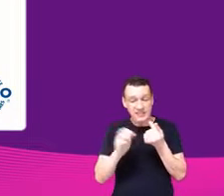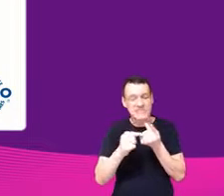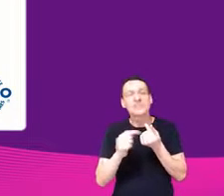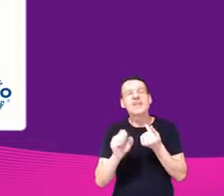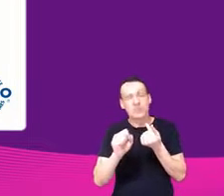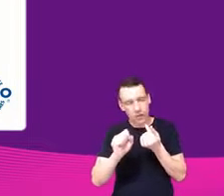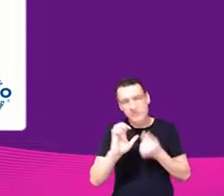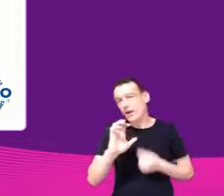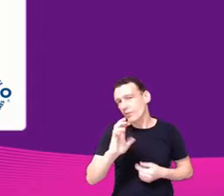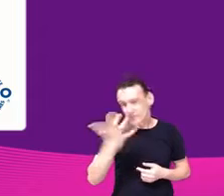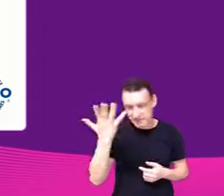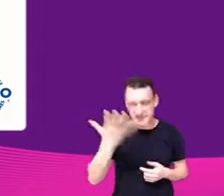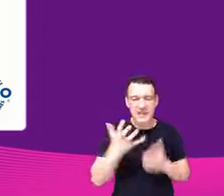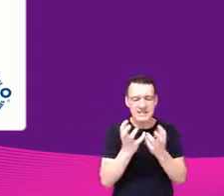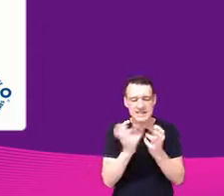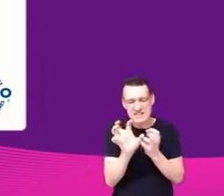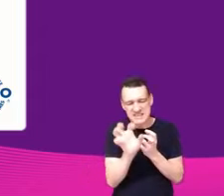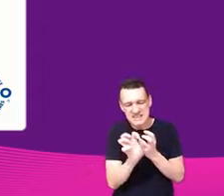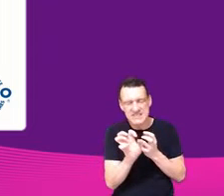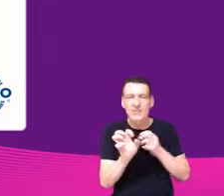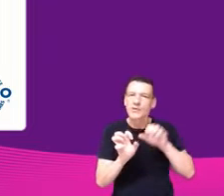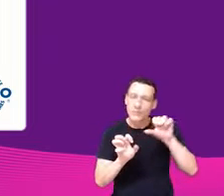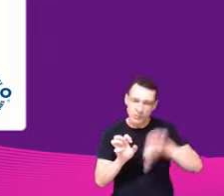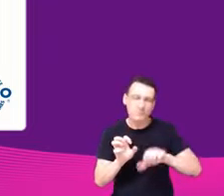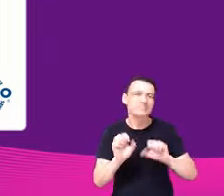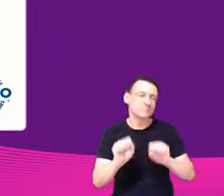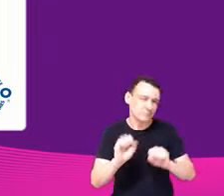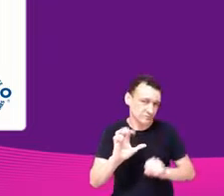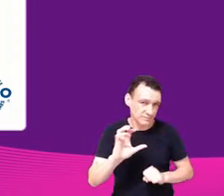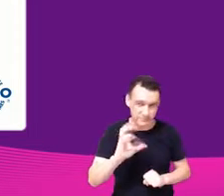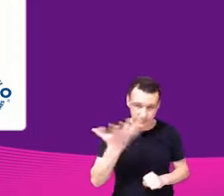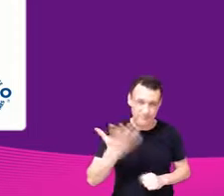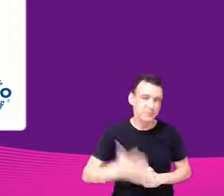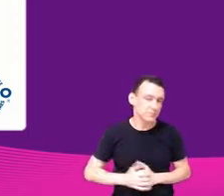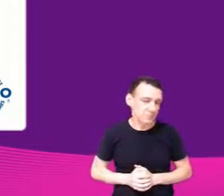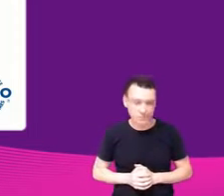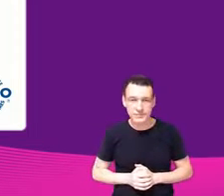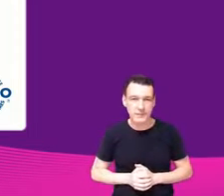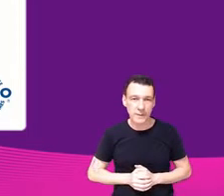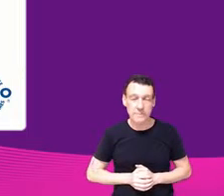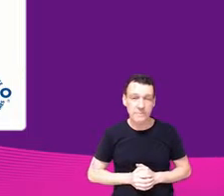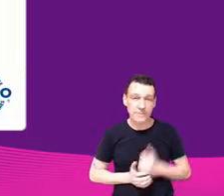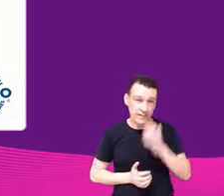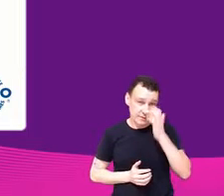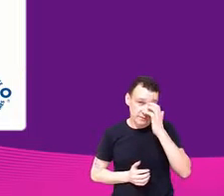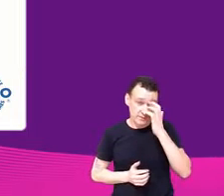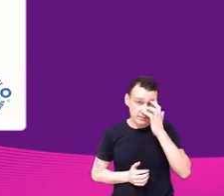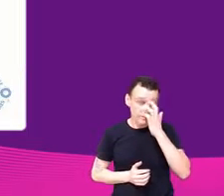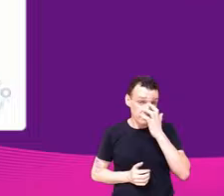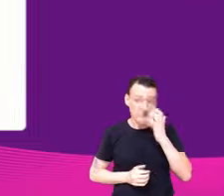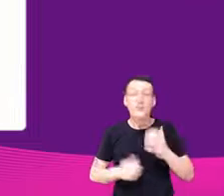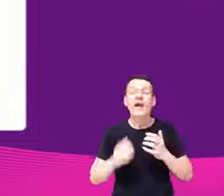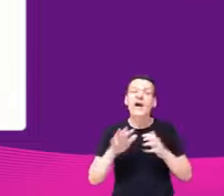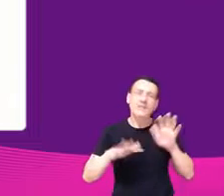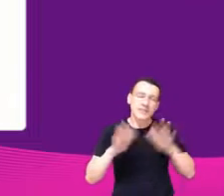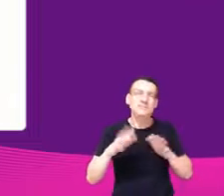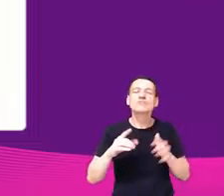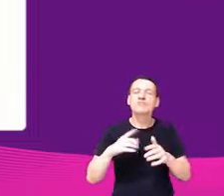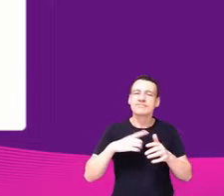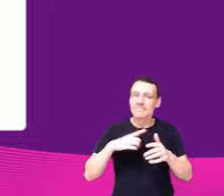atribuem esse conceito de multiplicação de risco cardiovascular à presença da doença renal